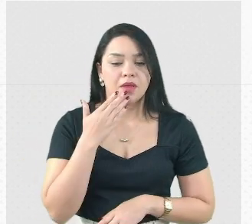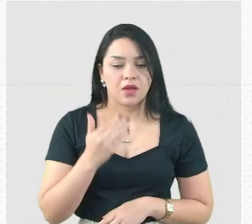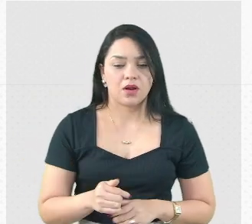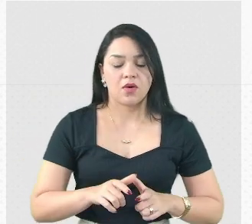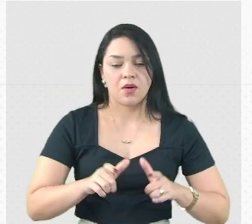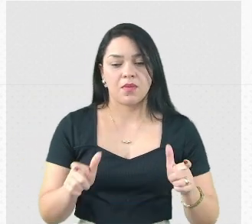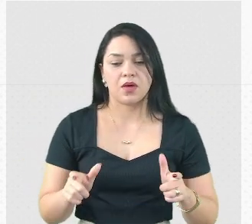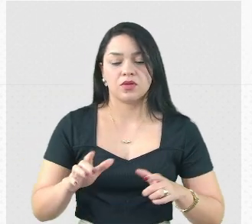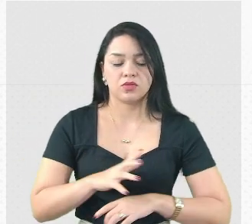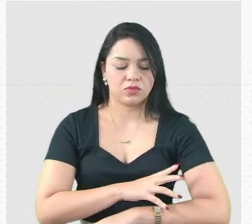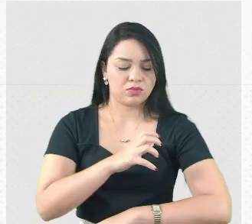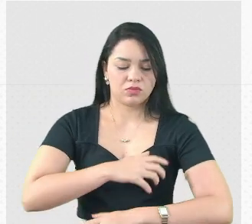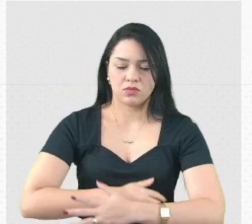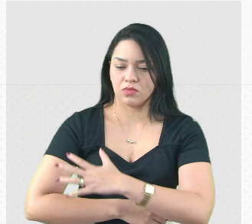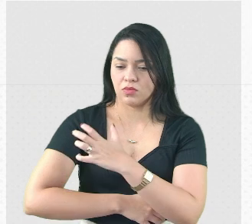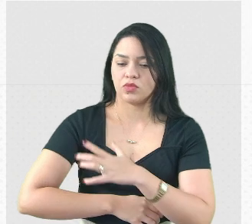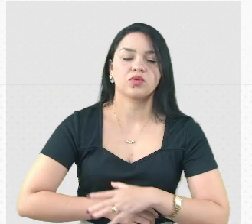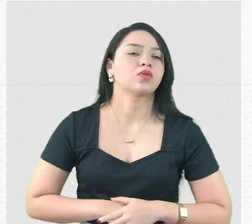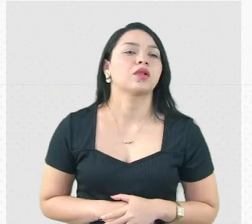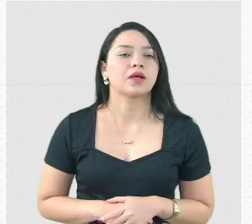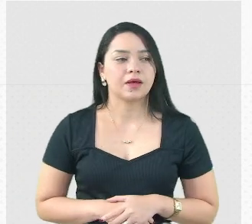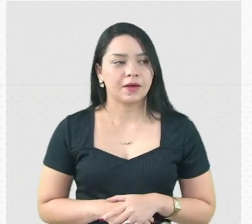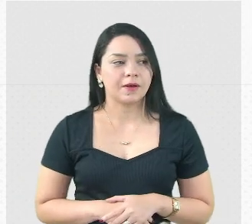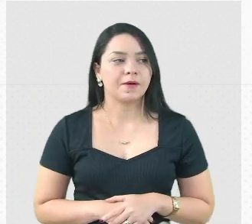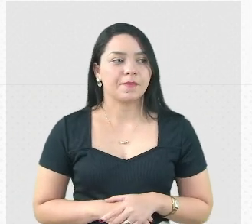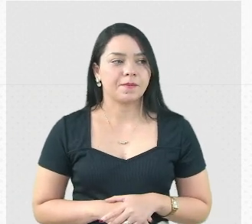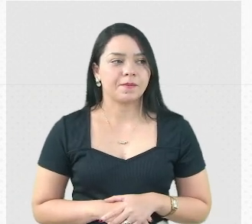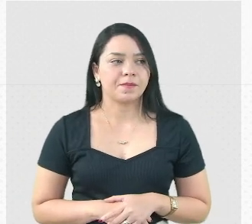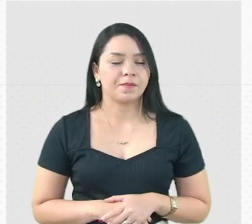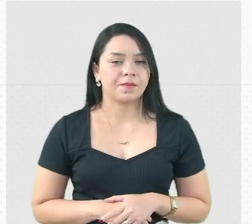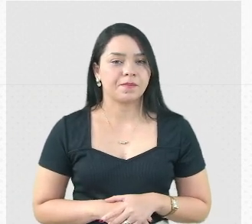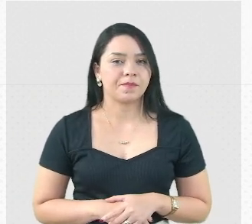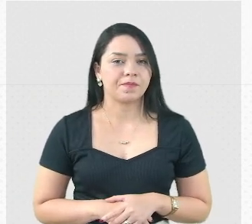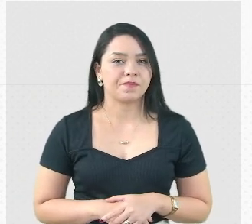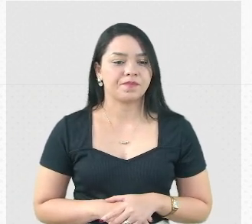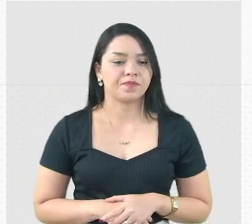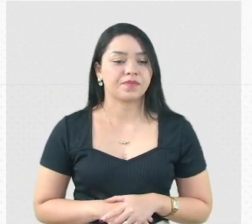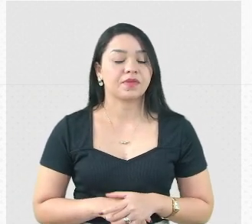melhora o aumento e o tônus muscular. Olha só,